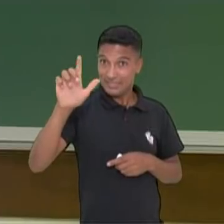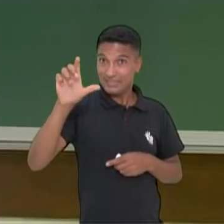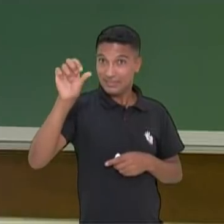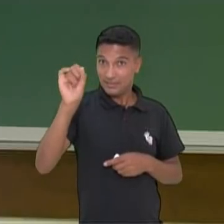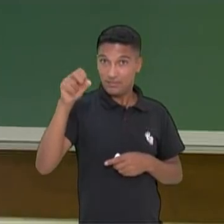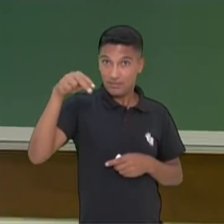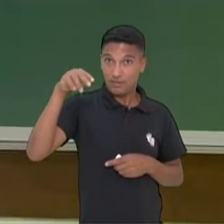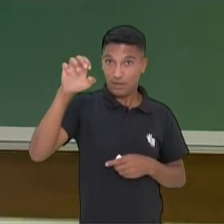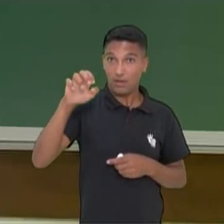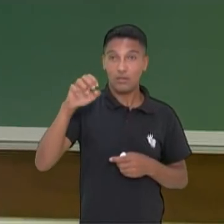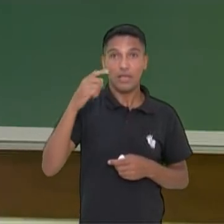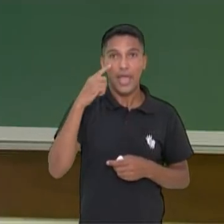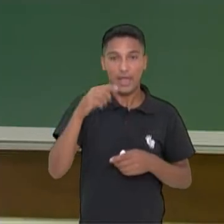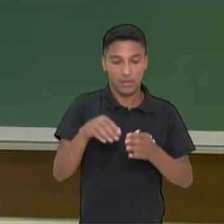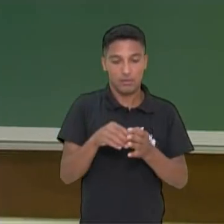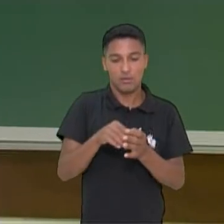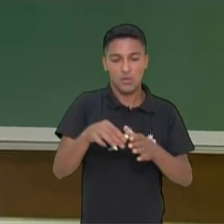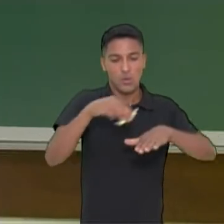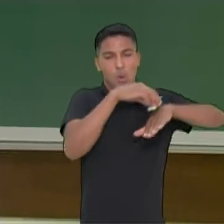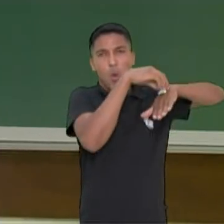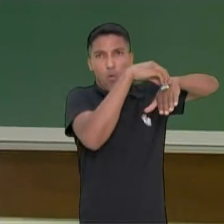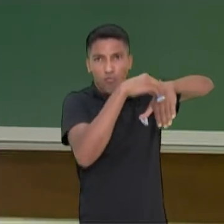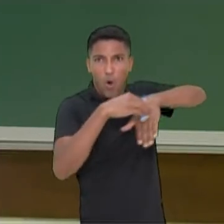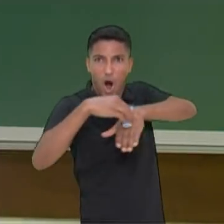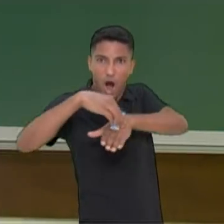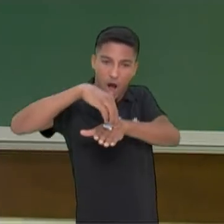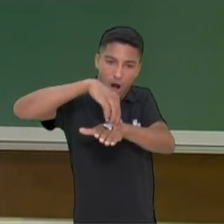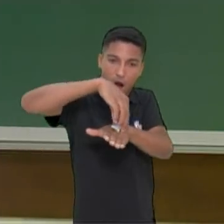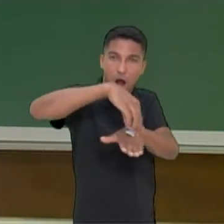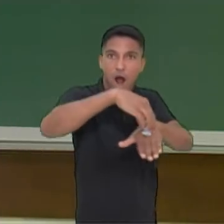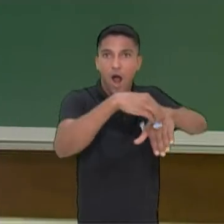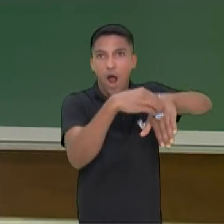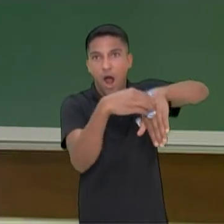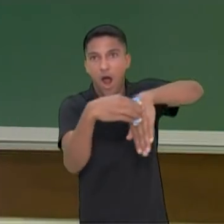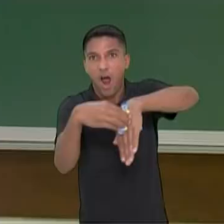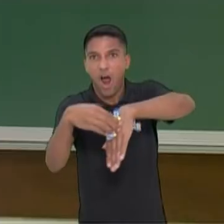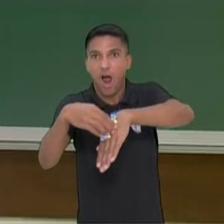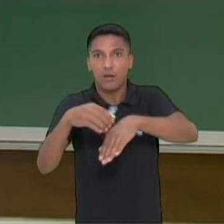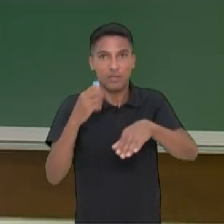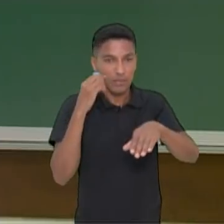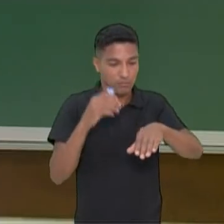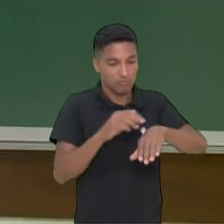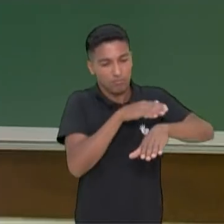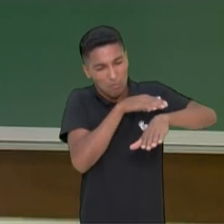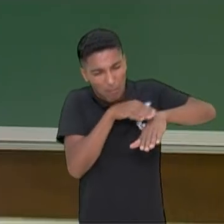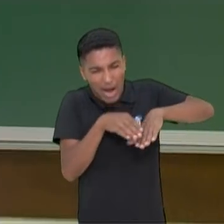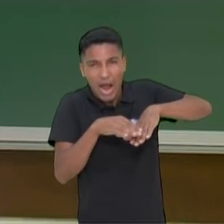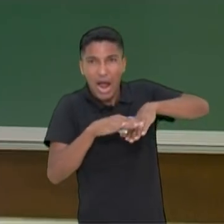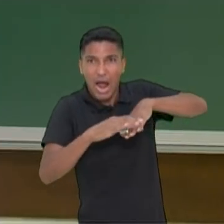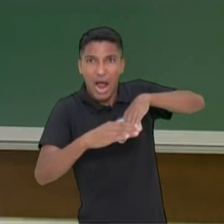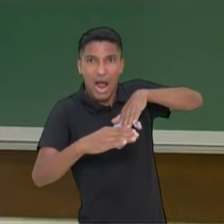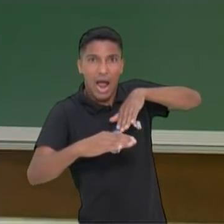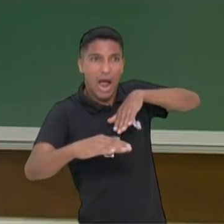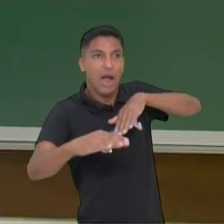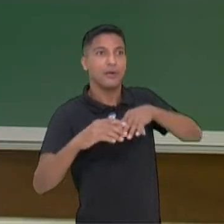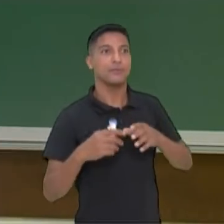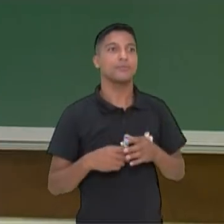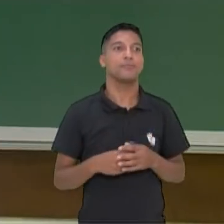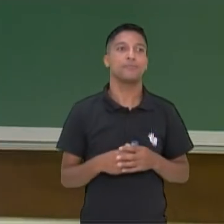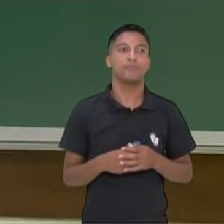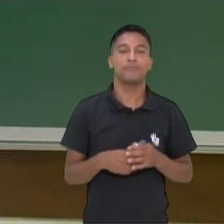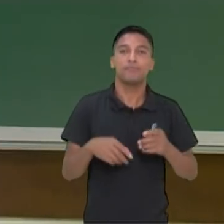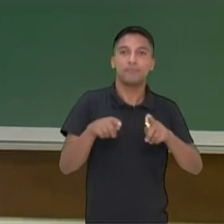e mais estável também. O vertical, com a sua famosa pista em U, né? Que